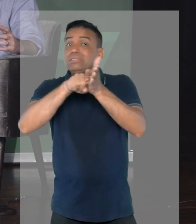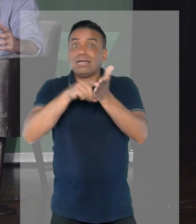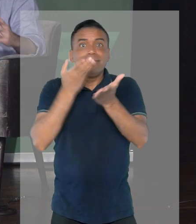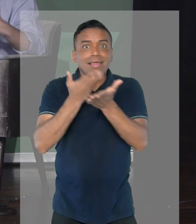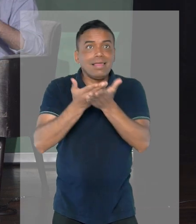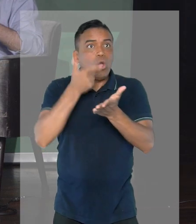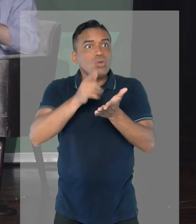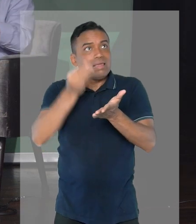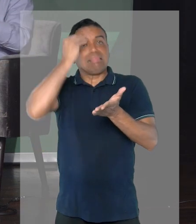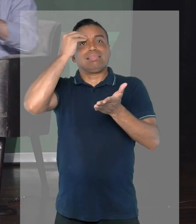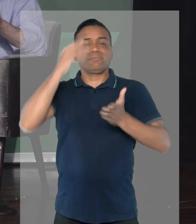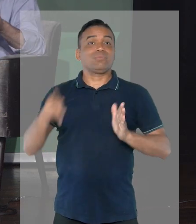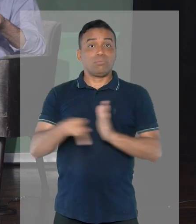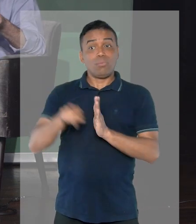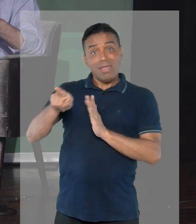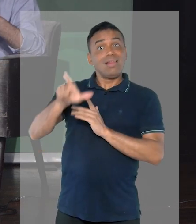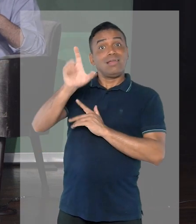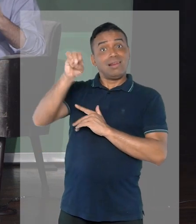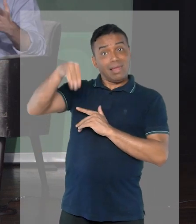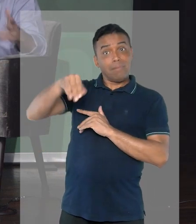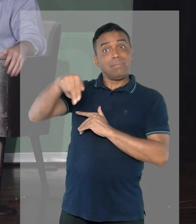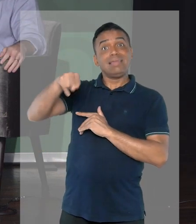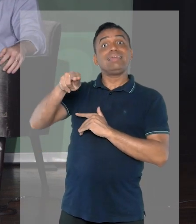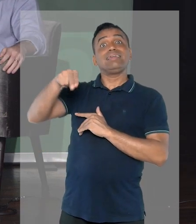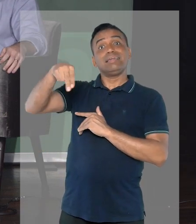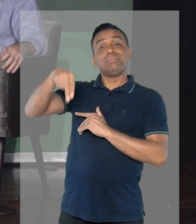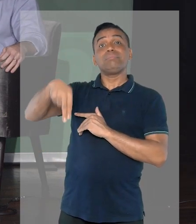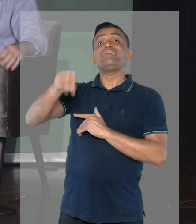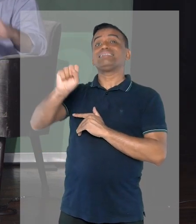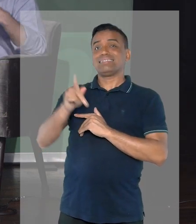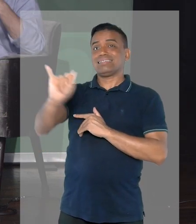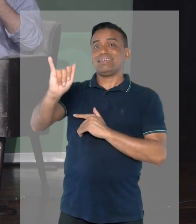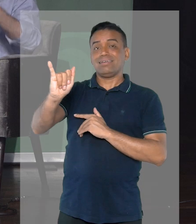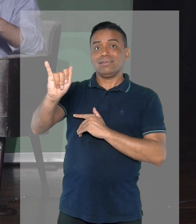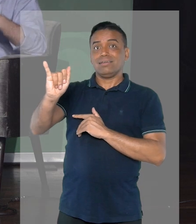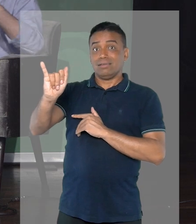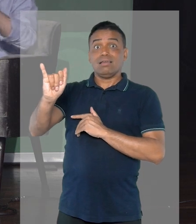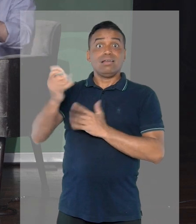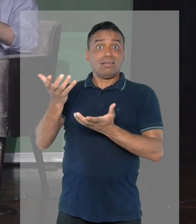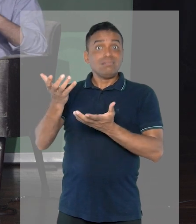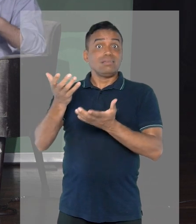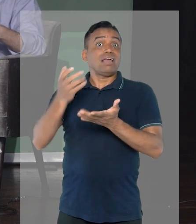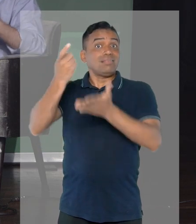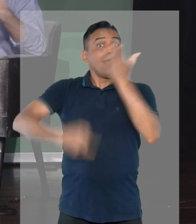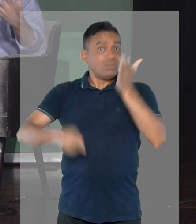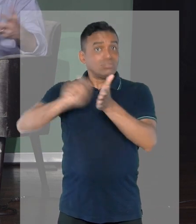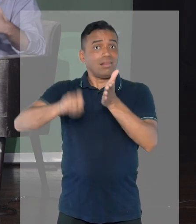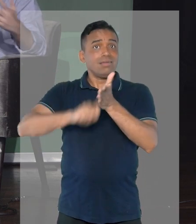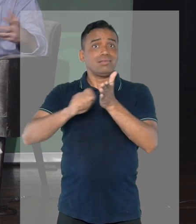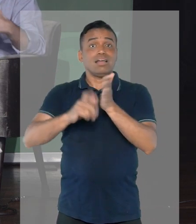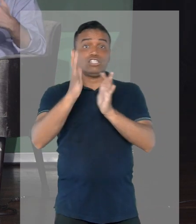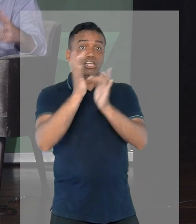Né? O Leminski tem um livro sobre Cristo, né? Sobre Jesus antes de Cristo. Então, essa comunicabilidade dele